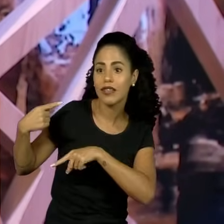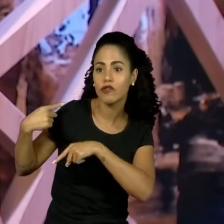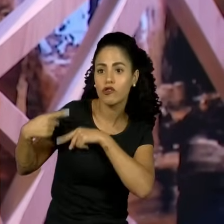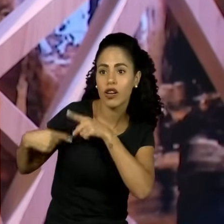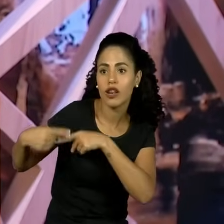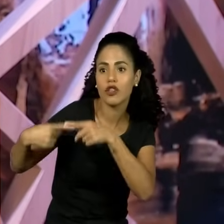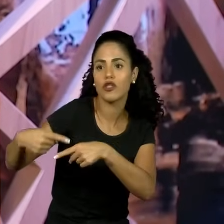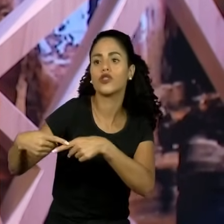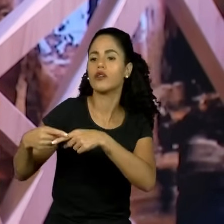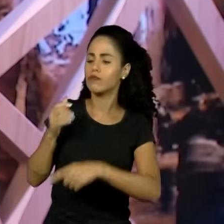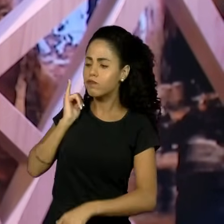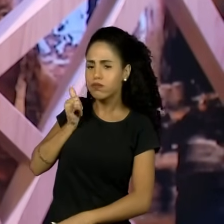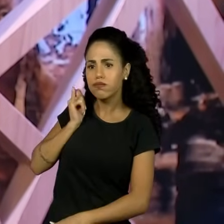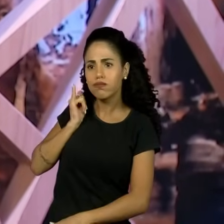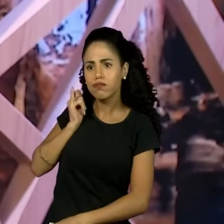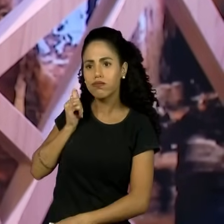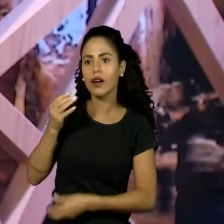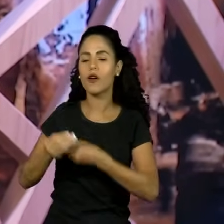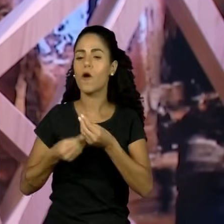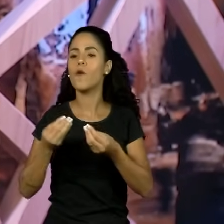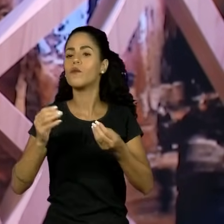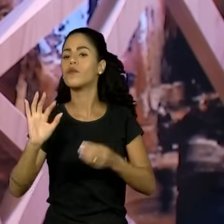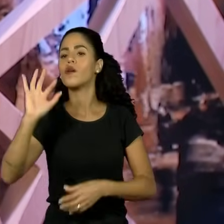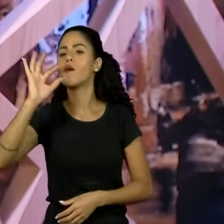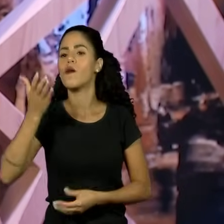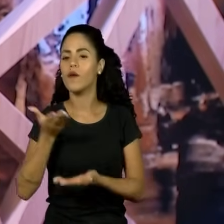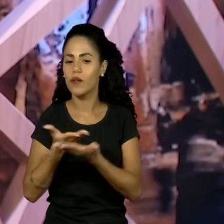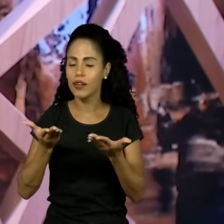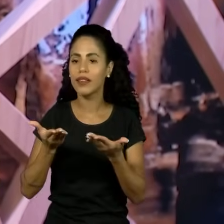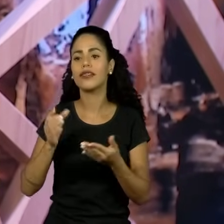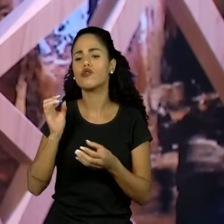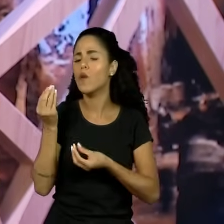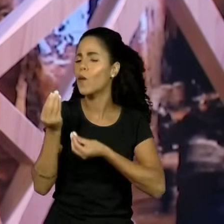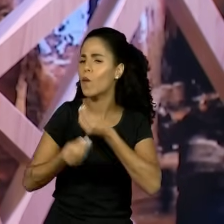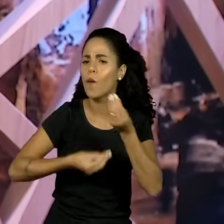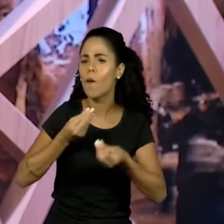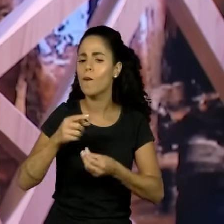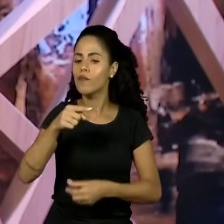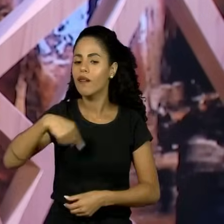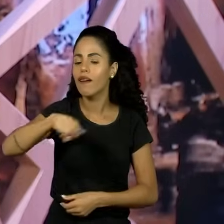gerações da família, as 3 mulheres da família, contando um pouco sobre como